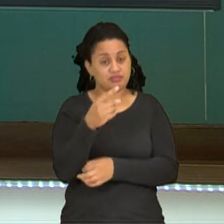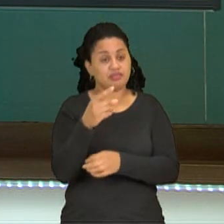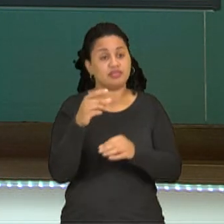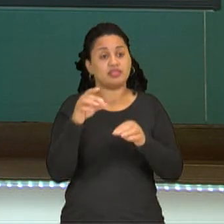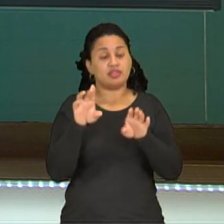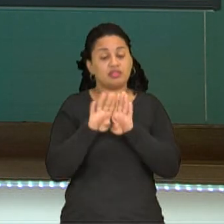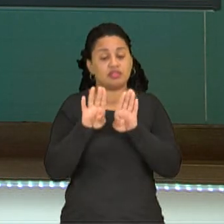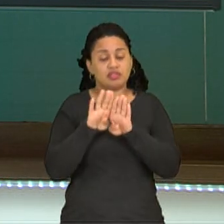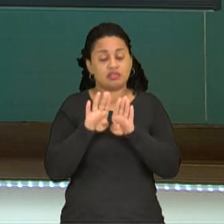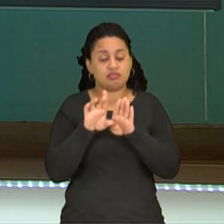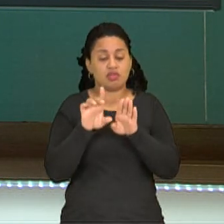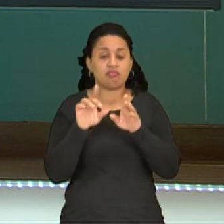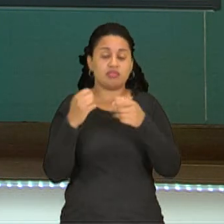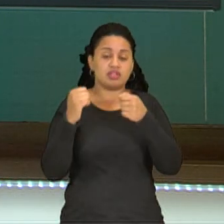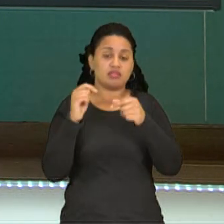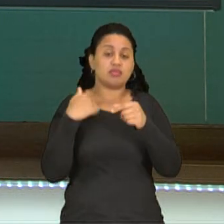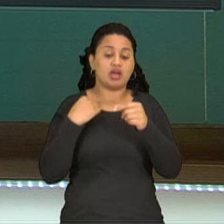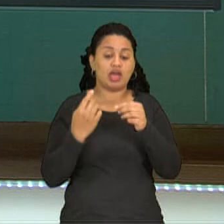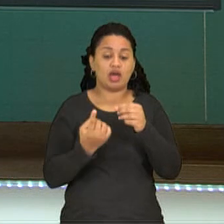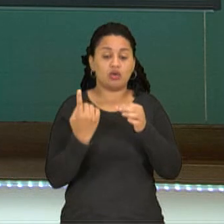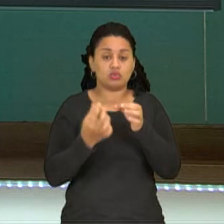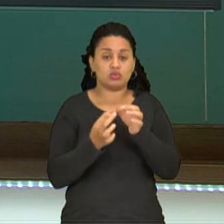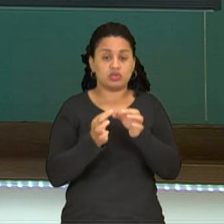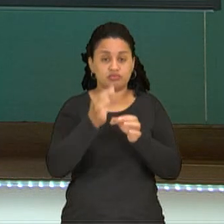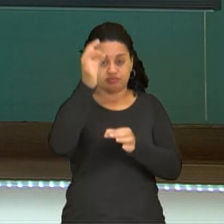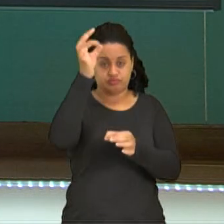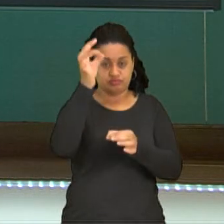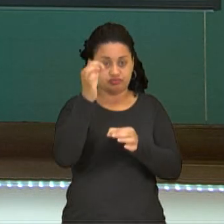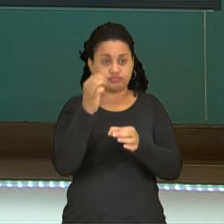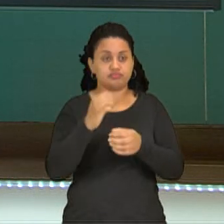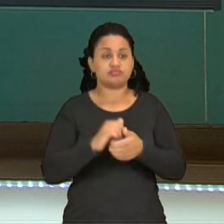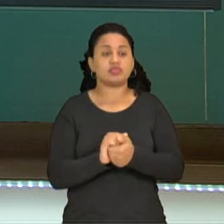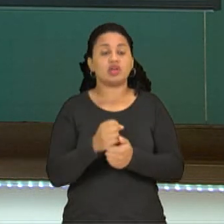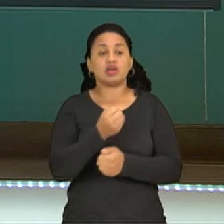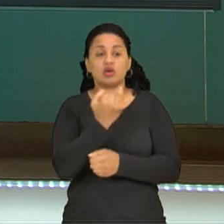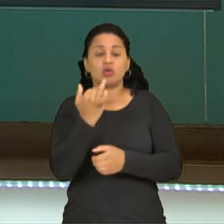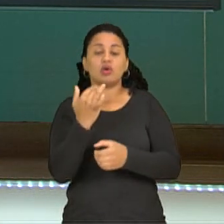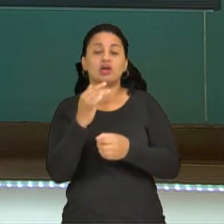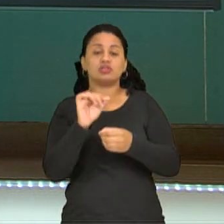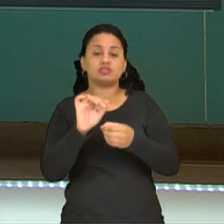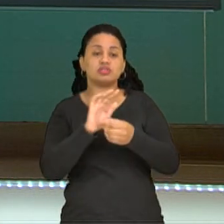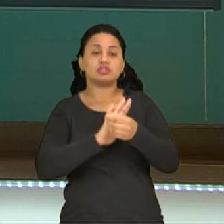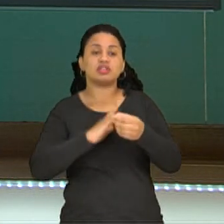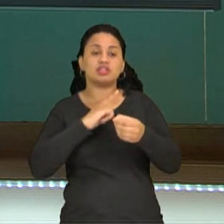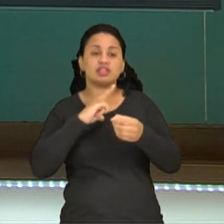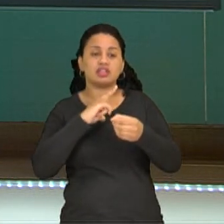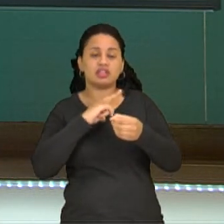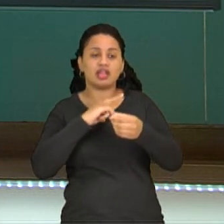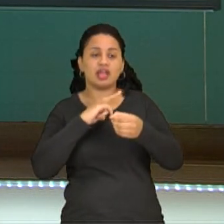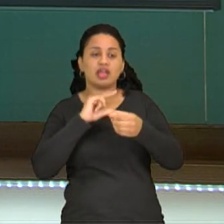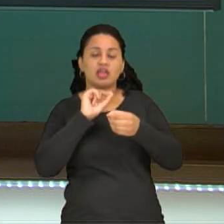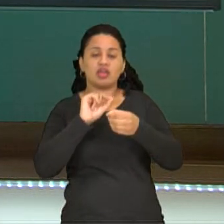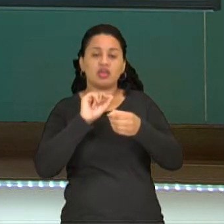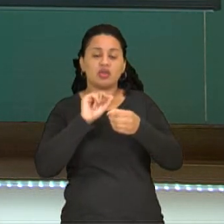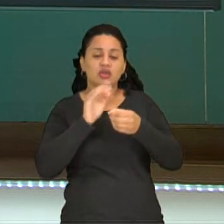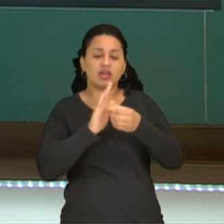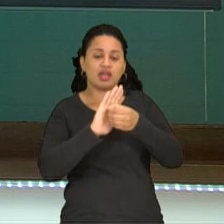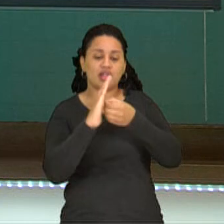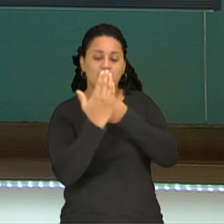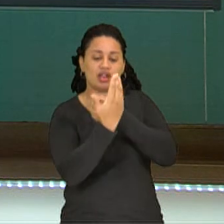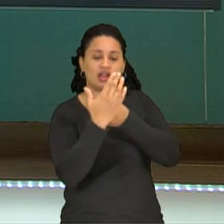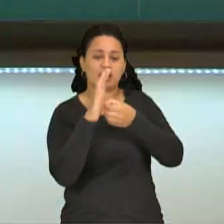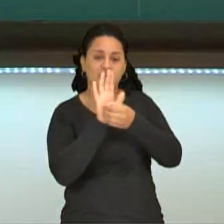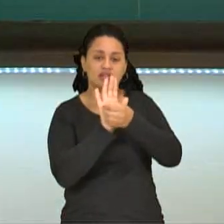corresponder para nós ao quê? A nossa altura. Quantos centímetros quadrados tem a superfície lateral